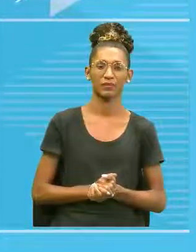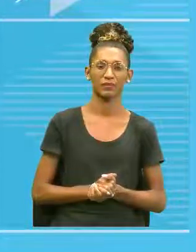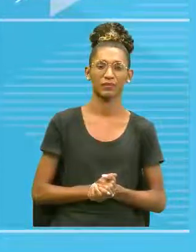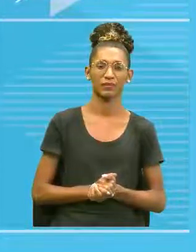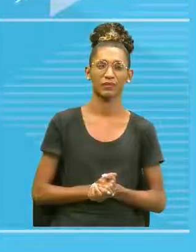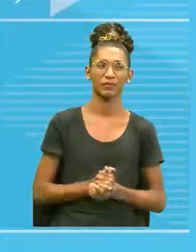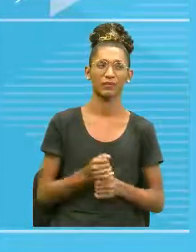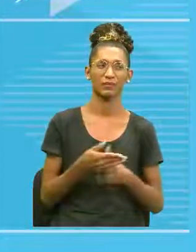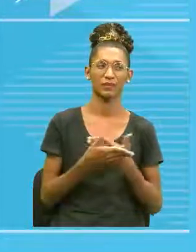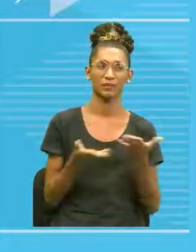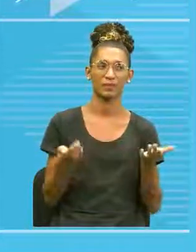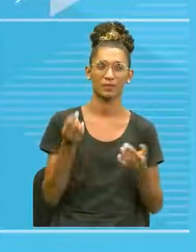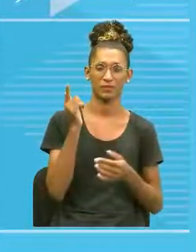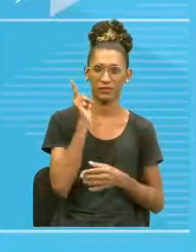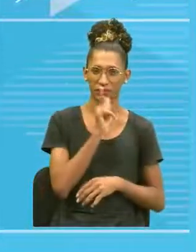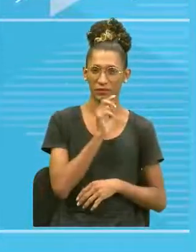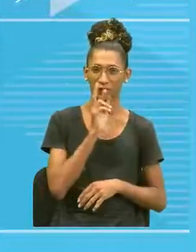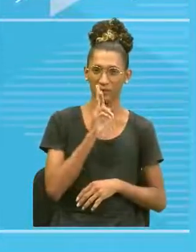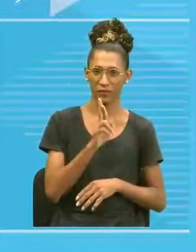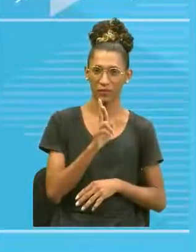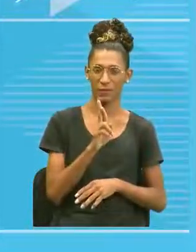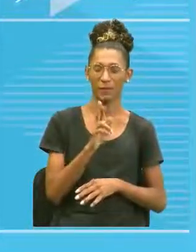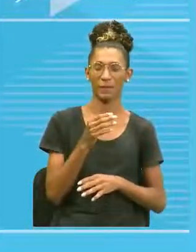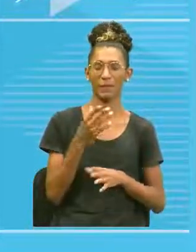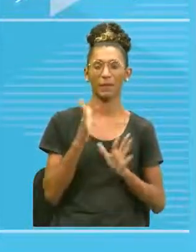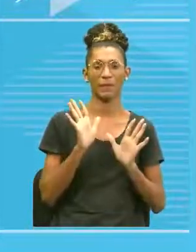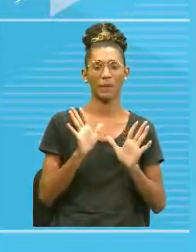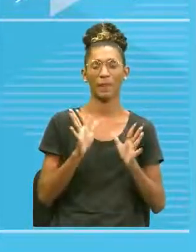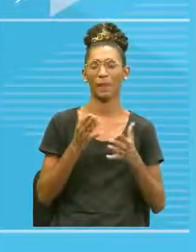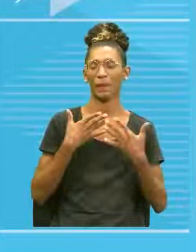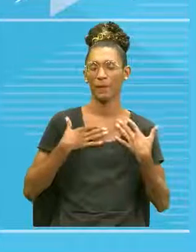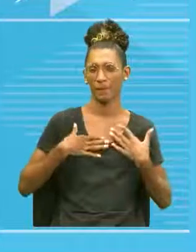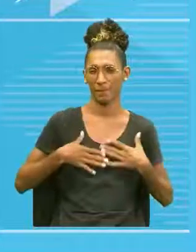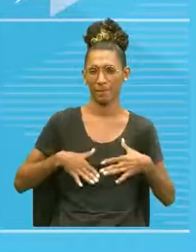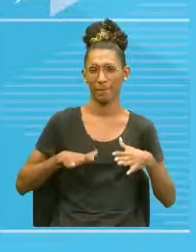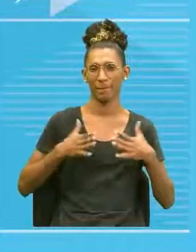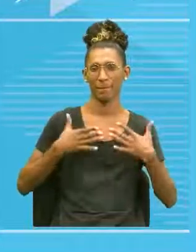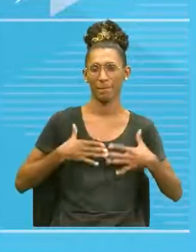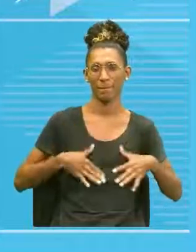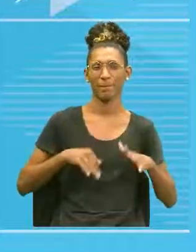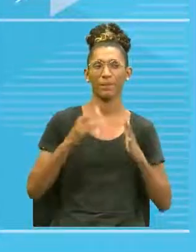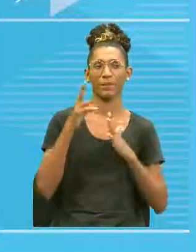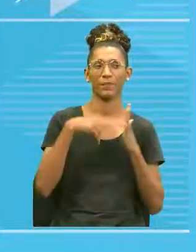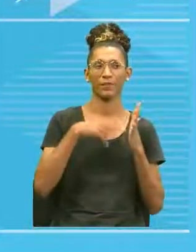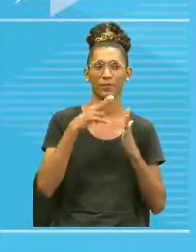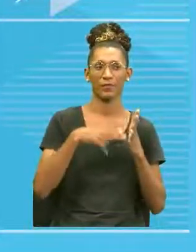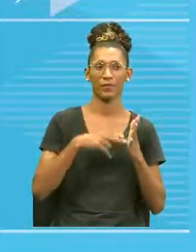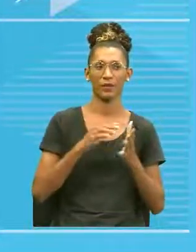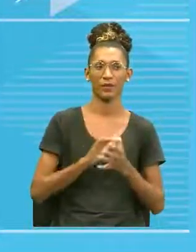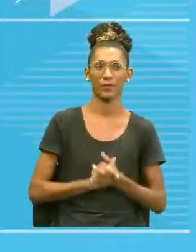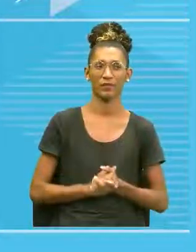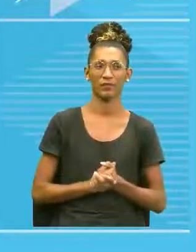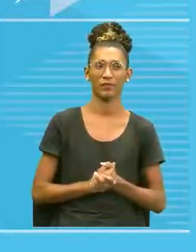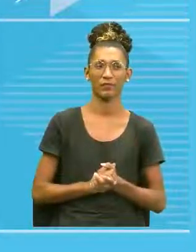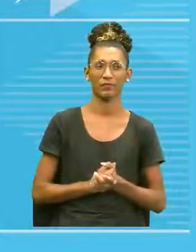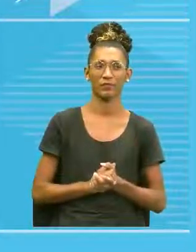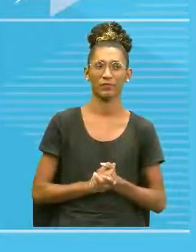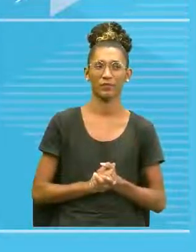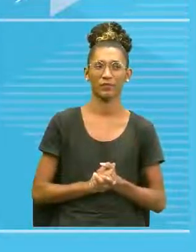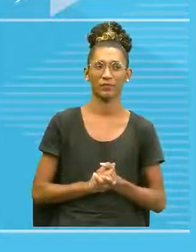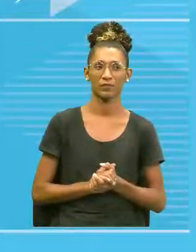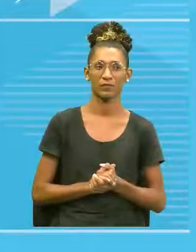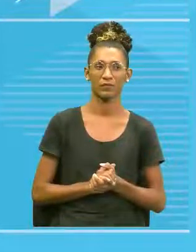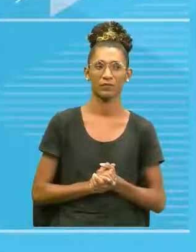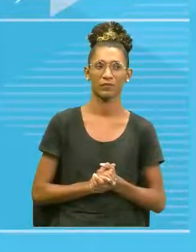para que você consiga fazer assim de maneira confortável lendo sem pressa O Jorge vai